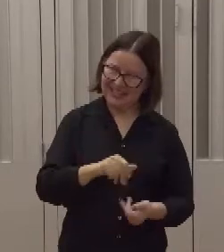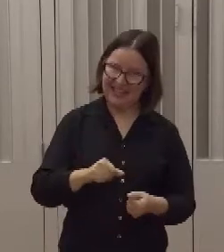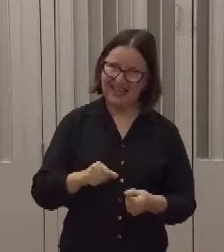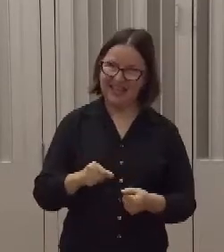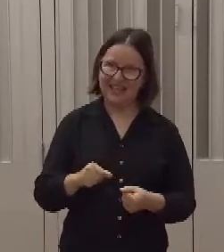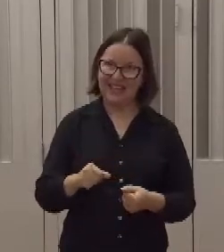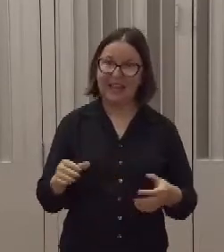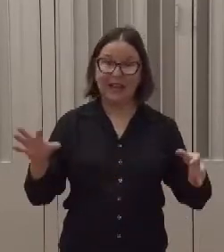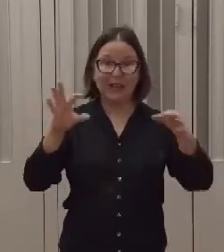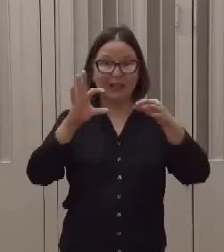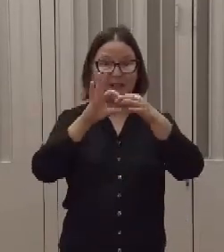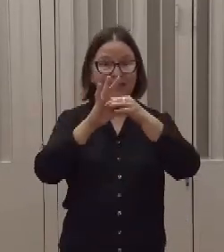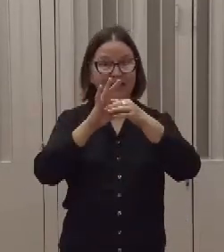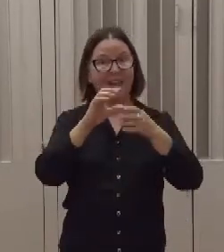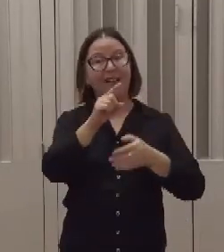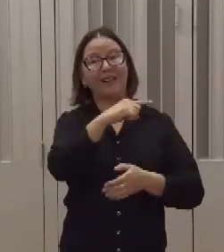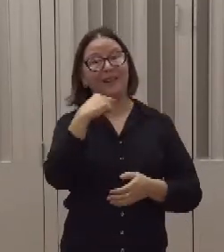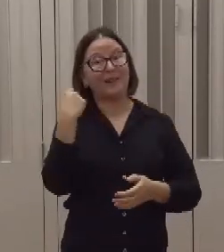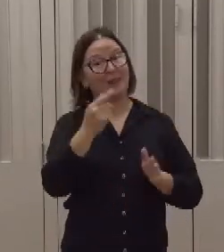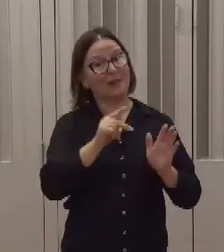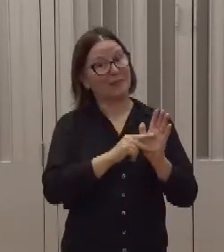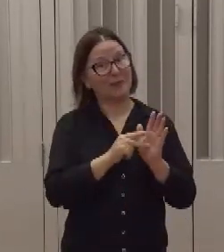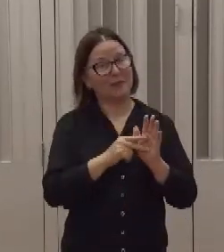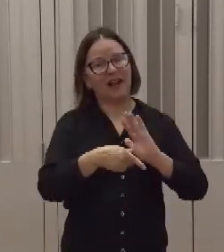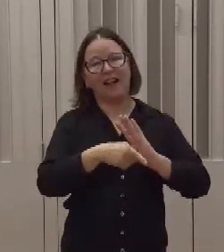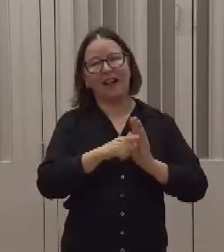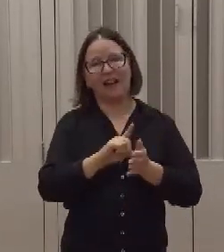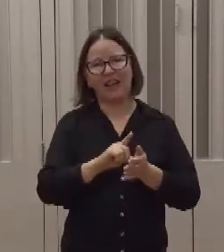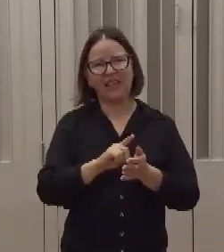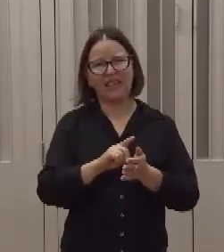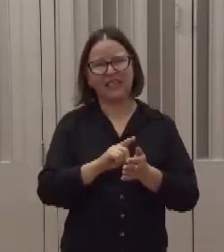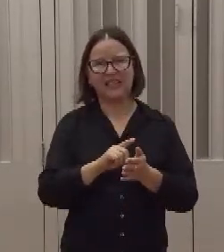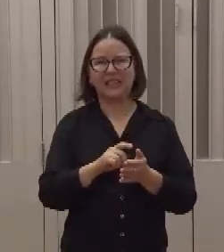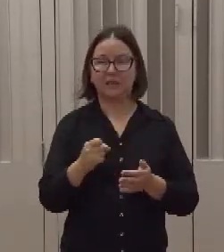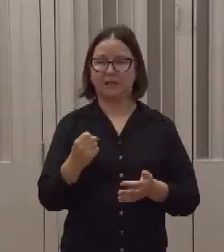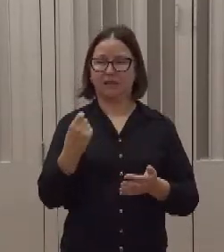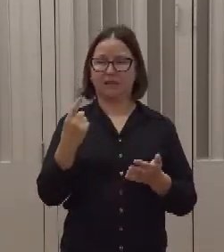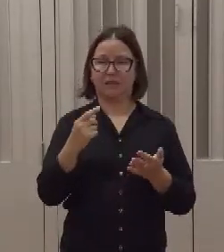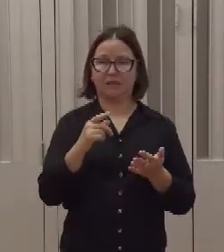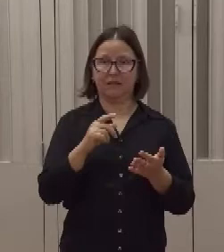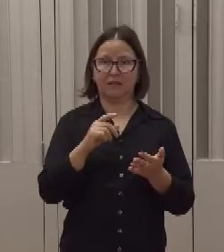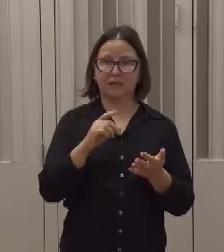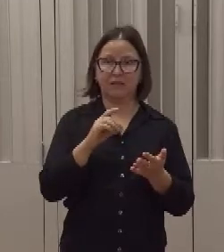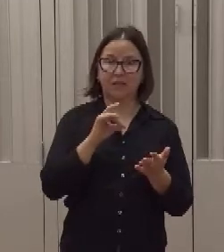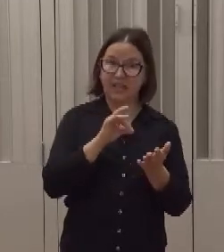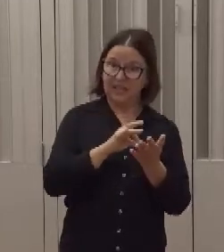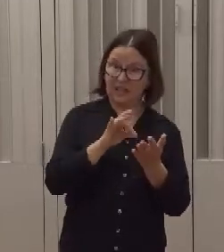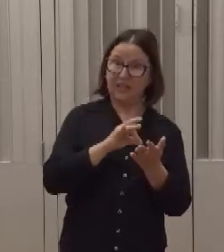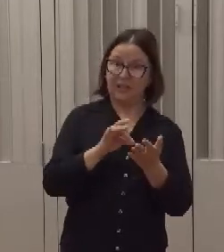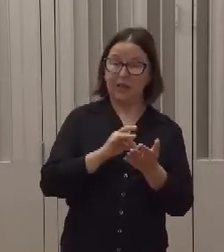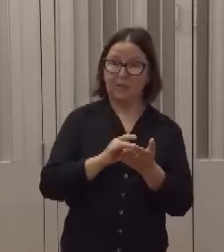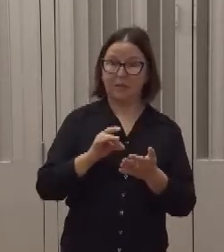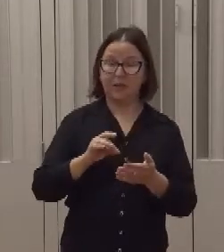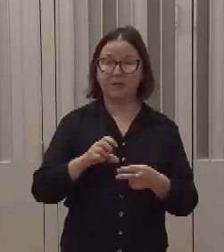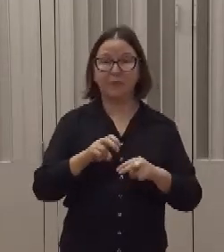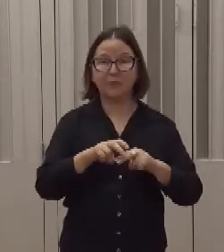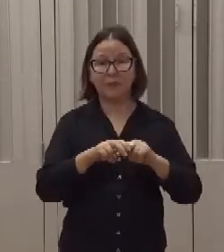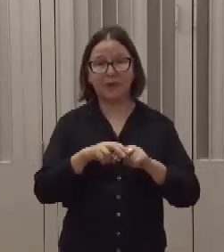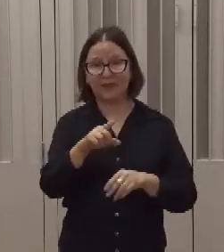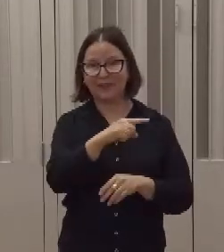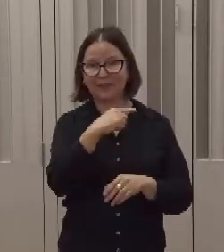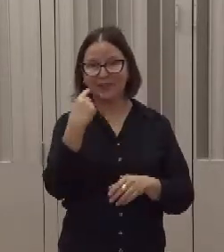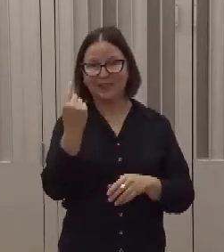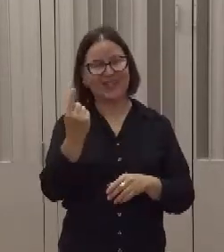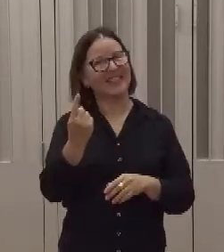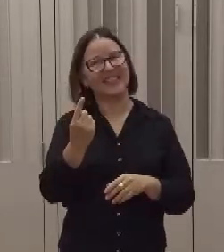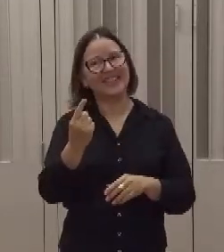que éramos estranhos e inimigos por conta das nossas obras malignas. Então é